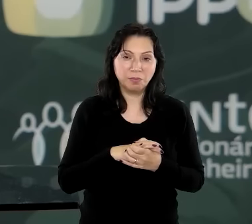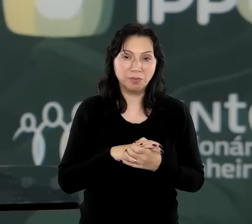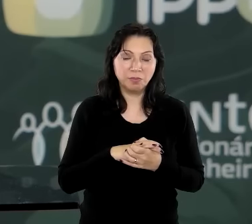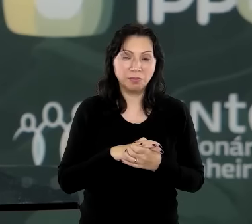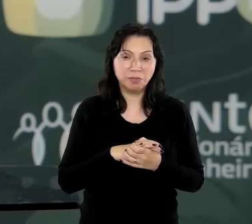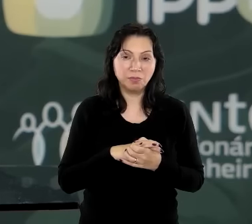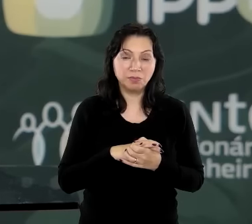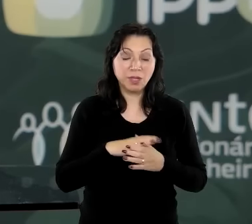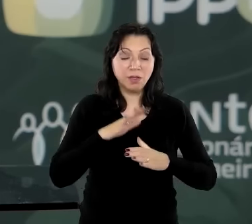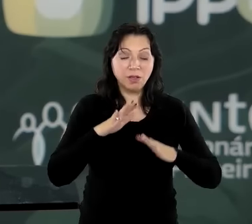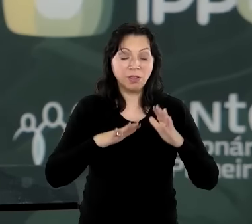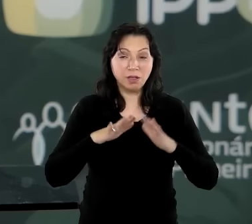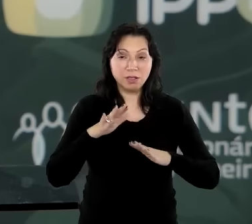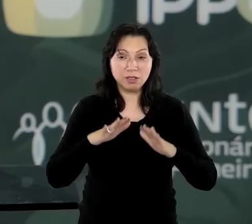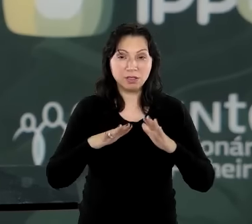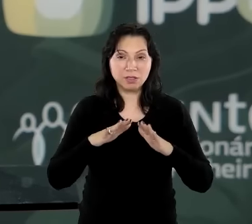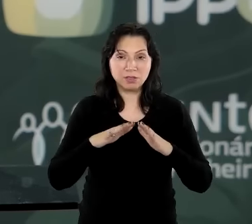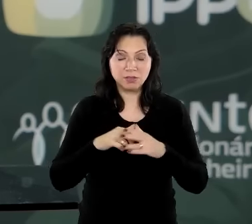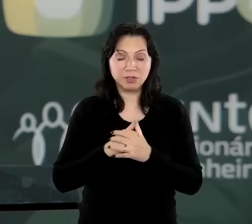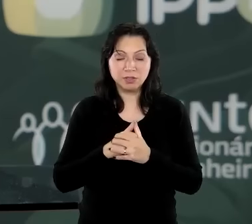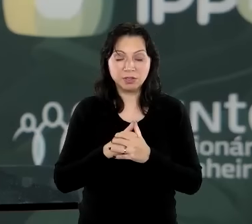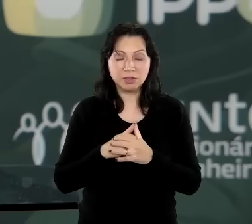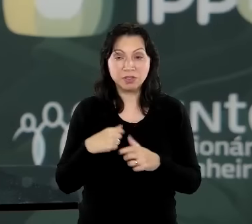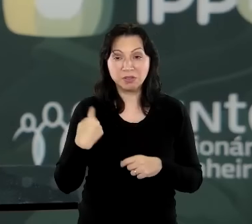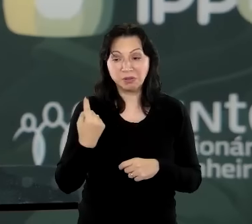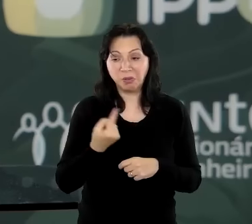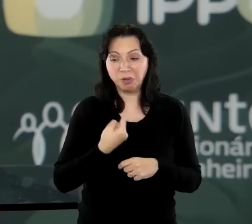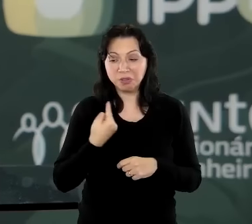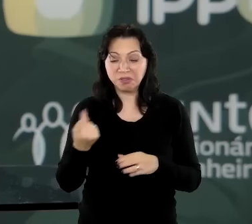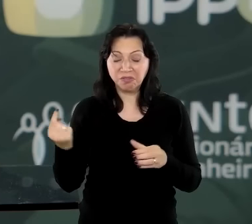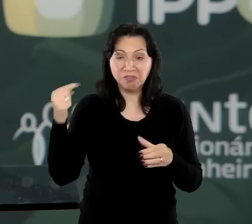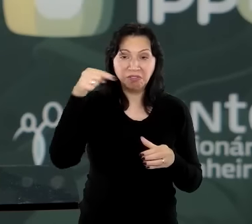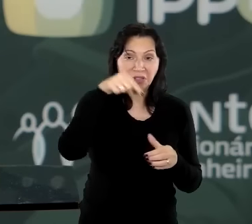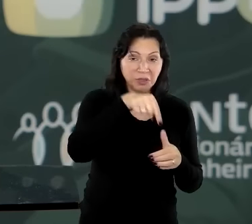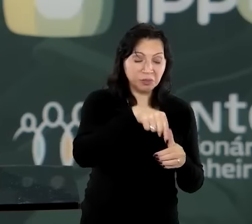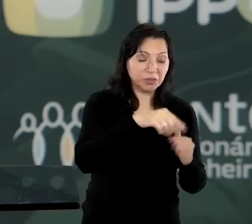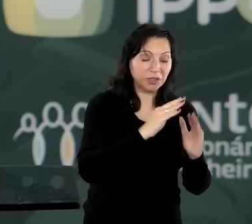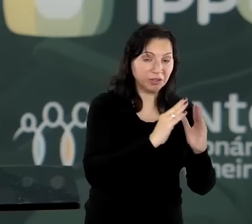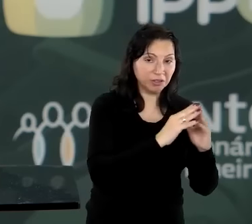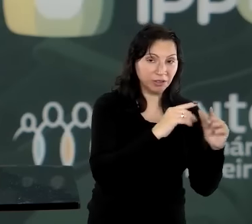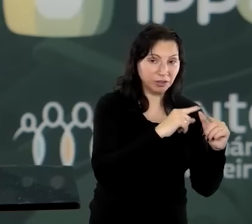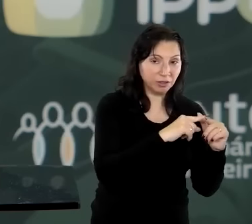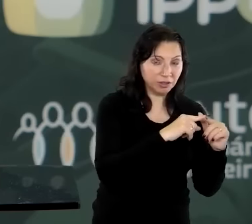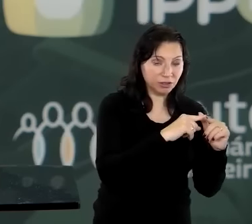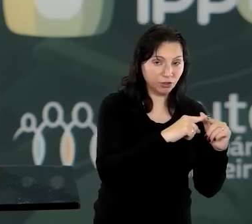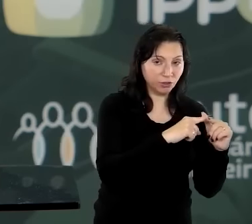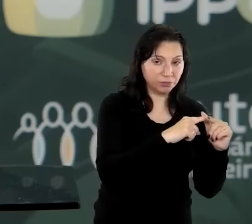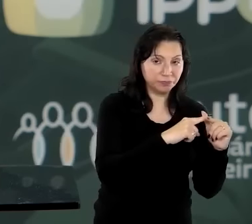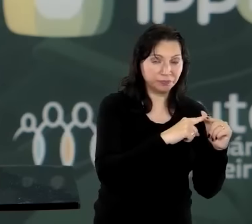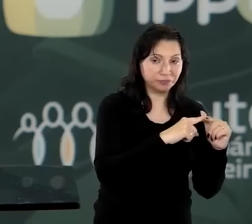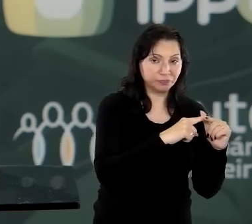Às vezes você vem para a igreja e nós tratamos disso na escola dominical, pastor. Guarda o teu pé quando entras na casa de Deus.